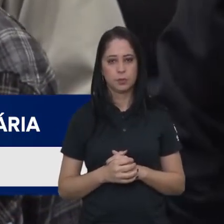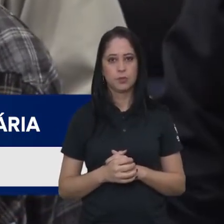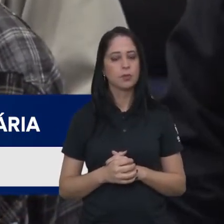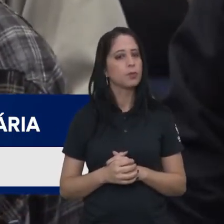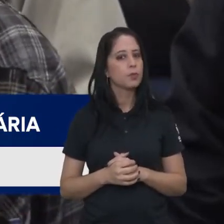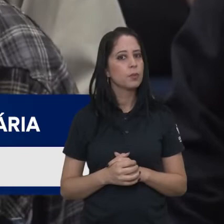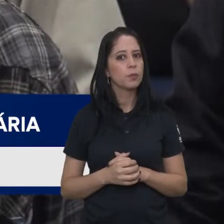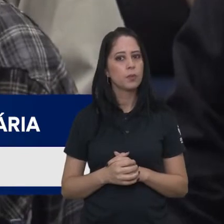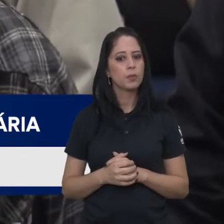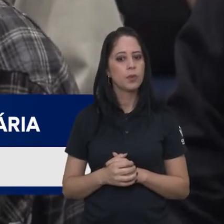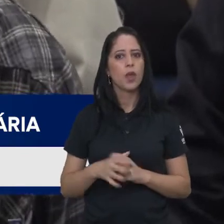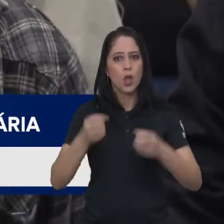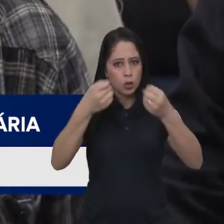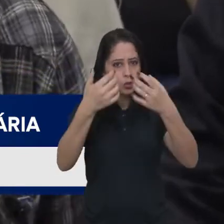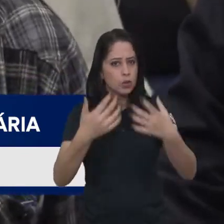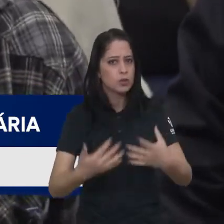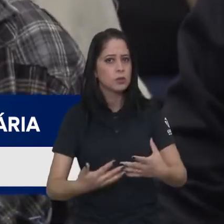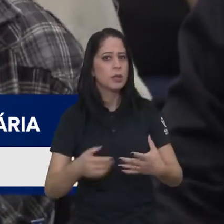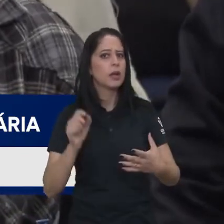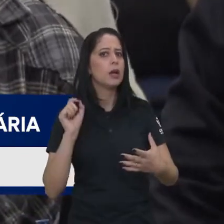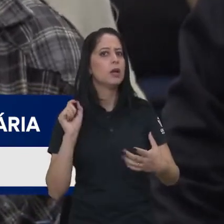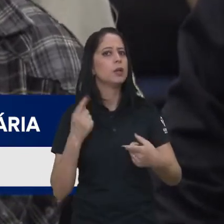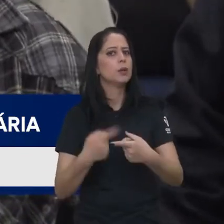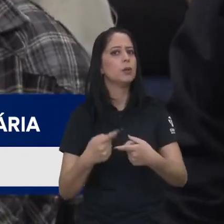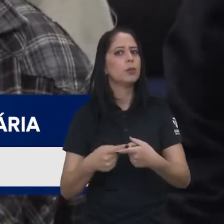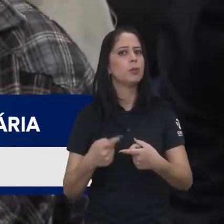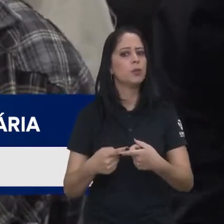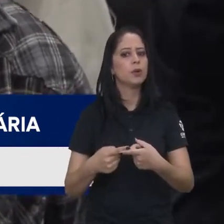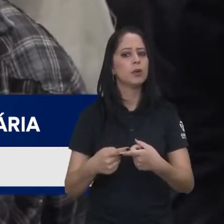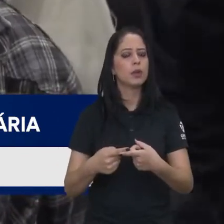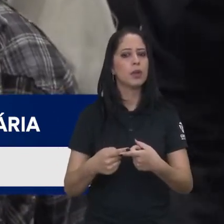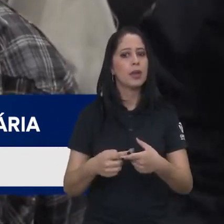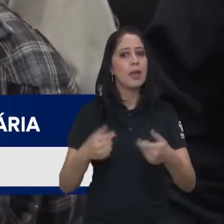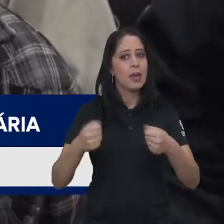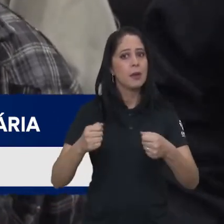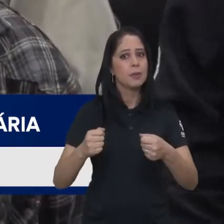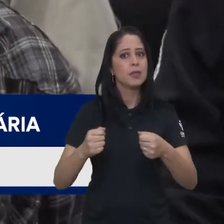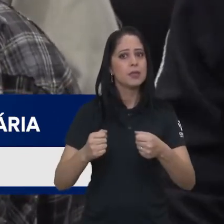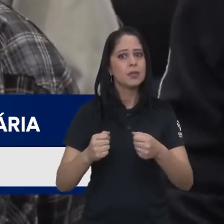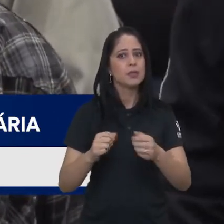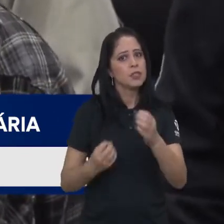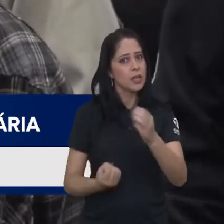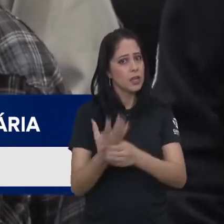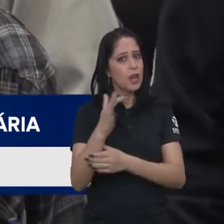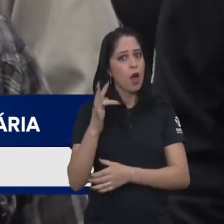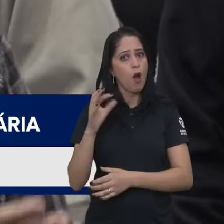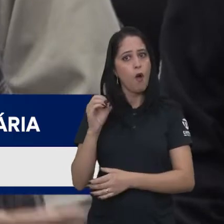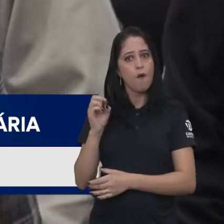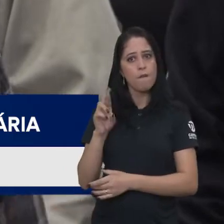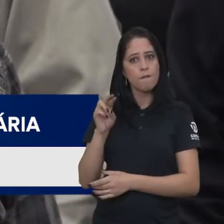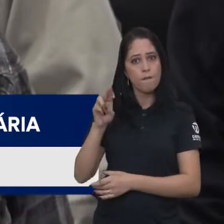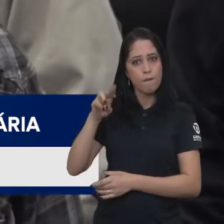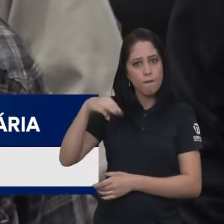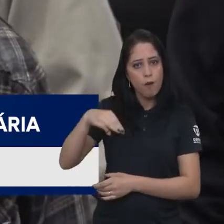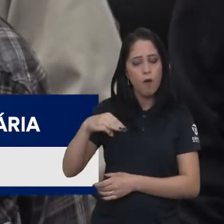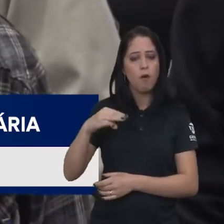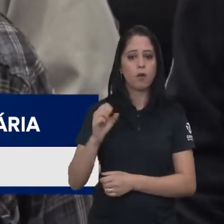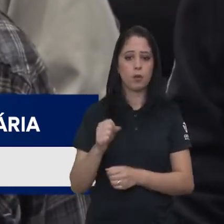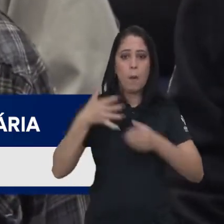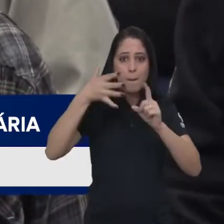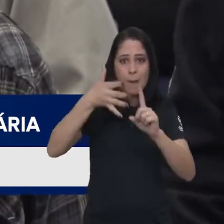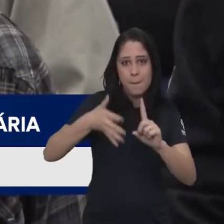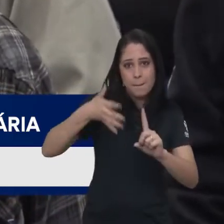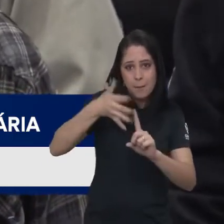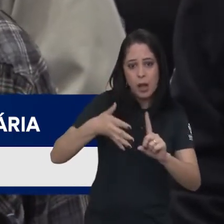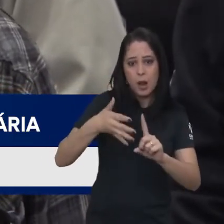estou colocando, Tomás, temos divergência, nós colocamos o Fórum Nacional da Reforma Urbana como da campanha,